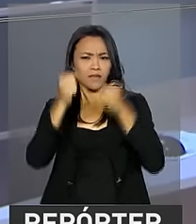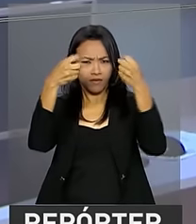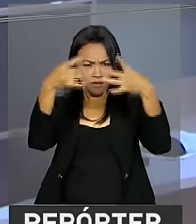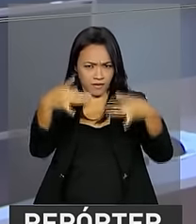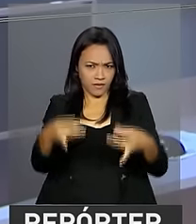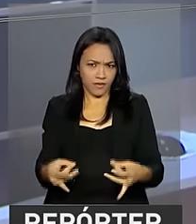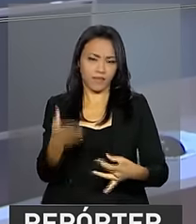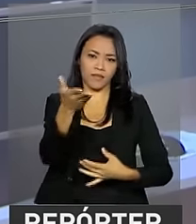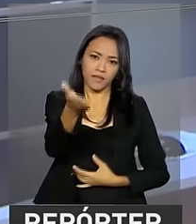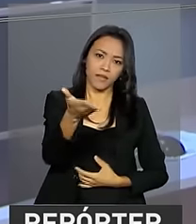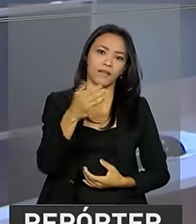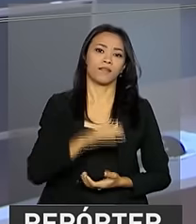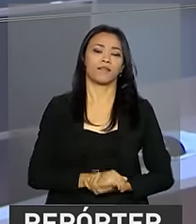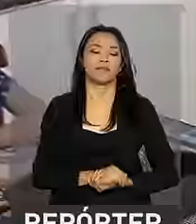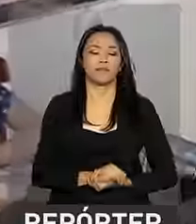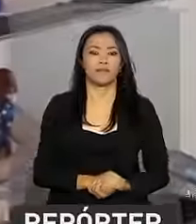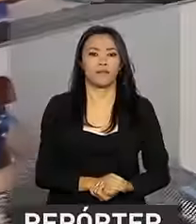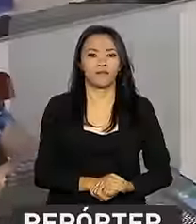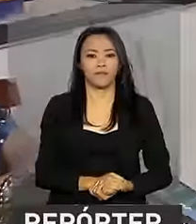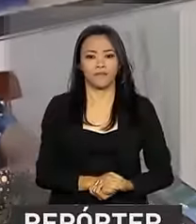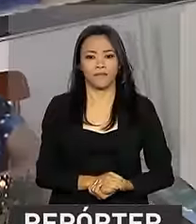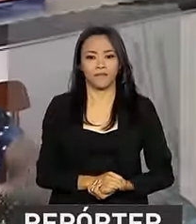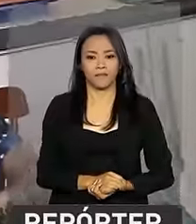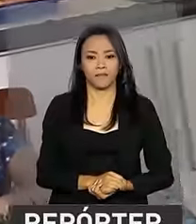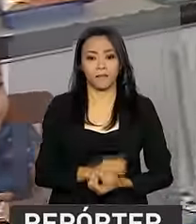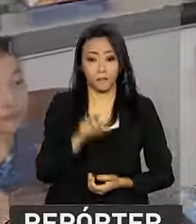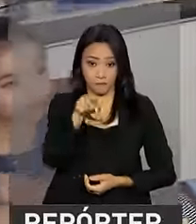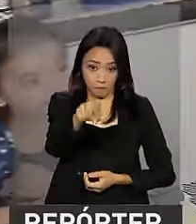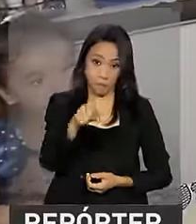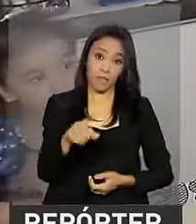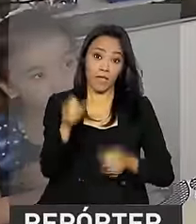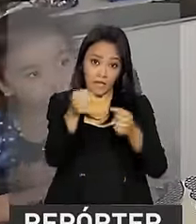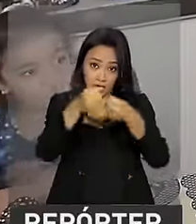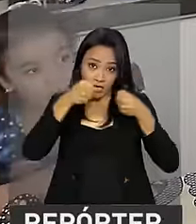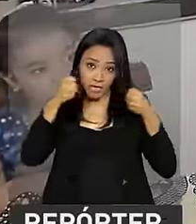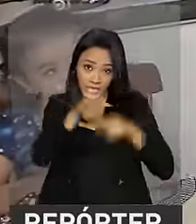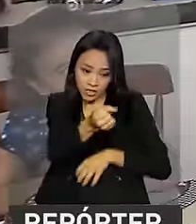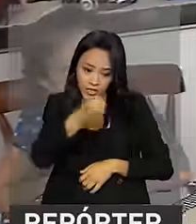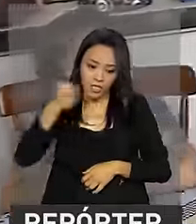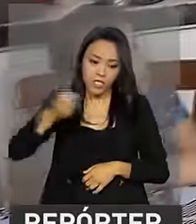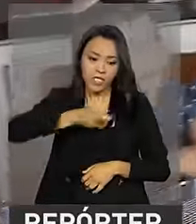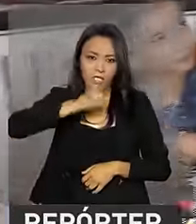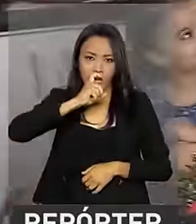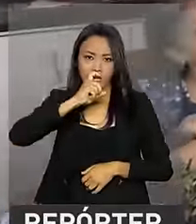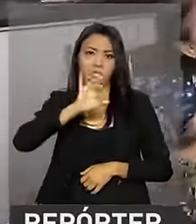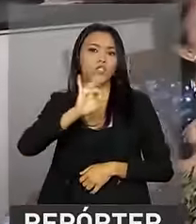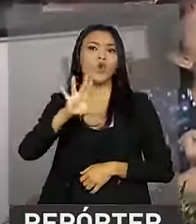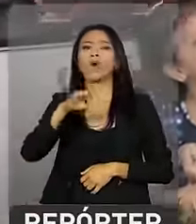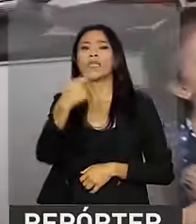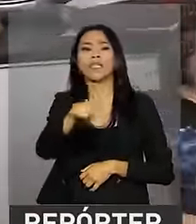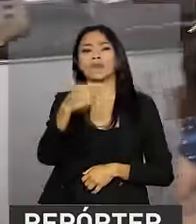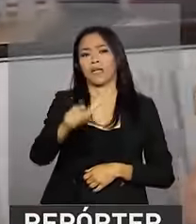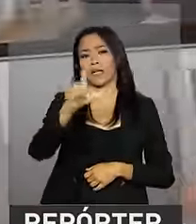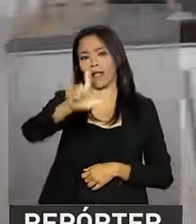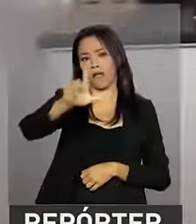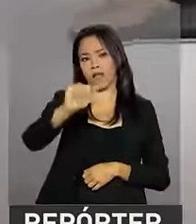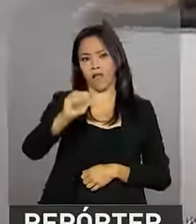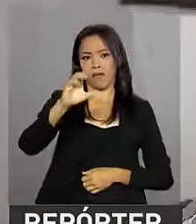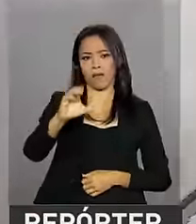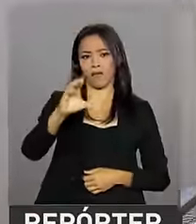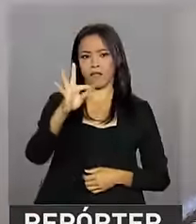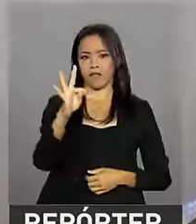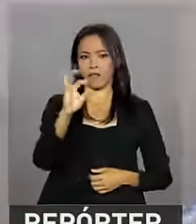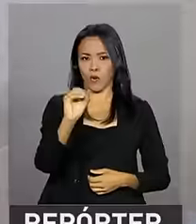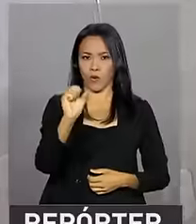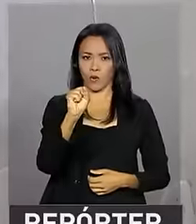reportagem de Nei Pereira na geladeira da da Cida só entra produtos sem lactose aqui quase